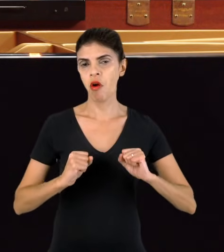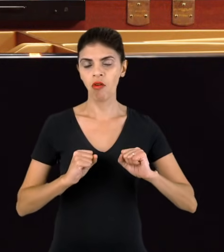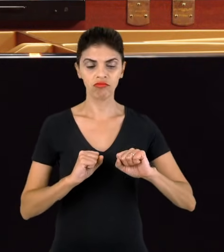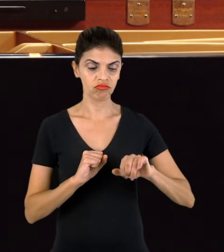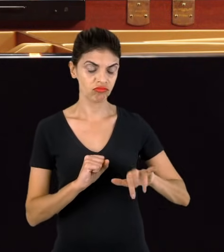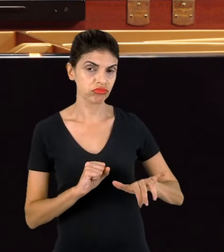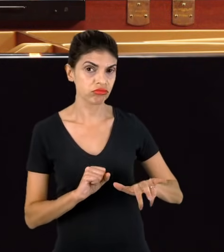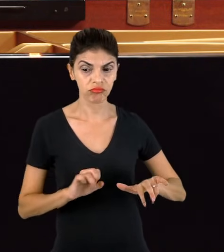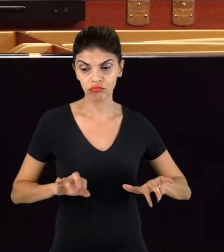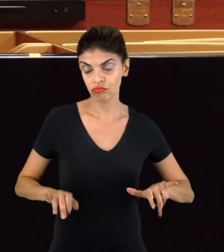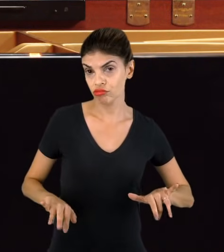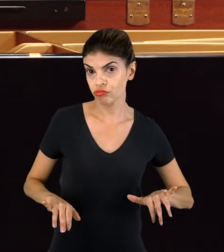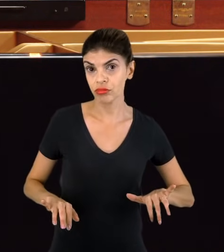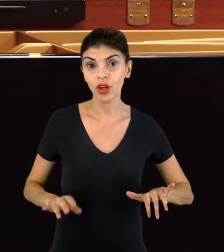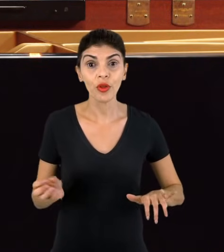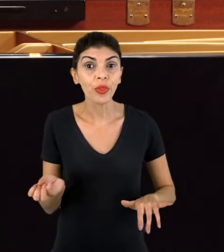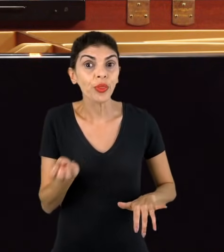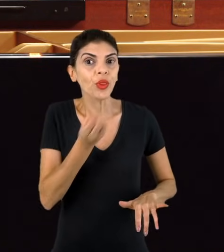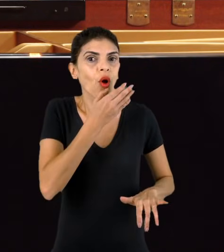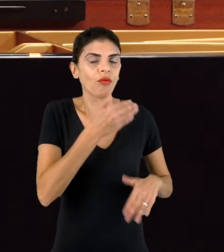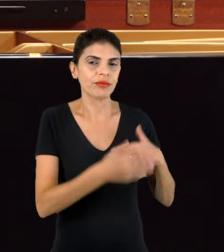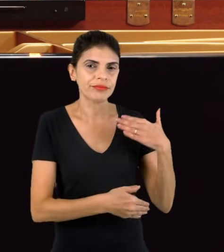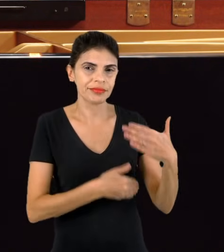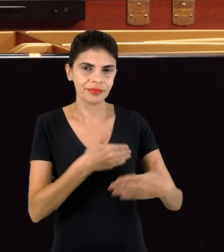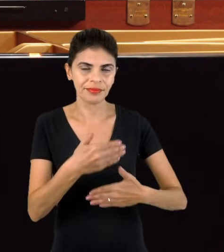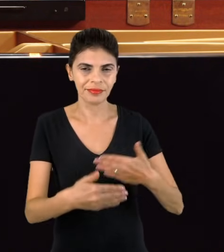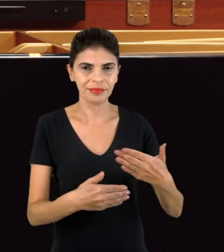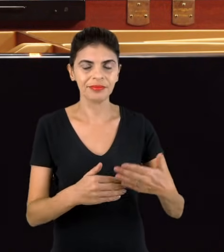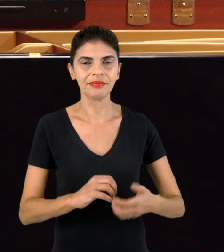uma nota em três não, gerando um novo pulso.